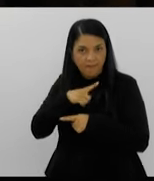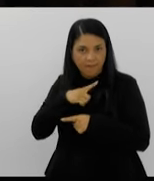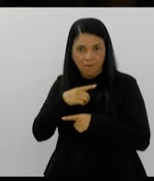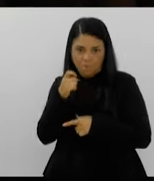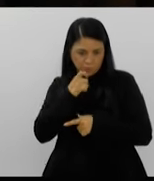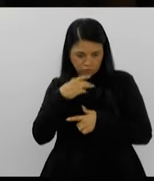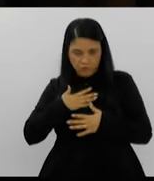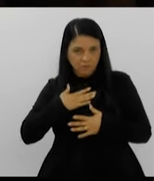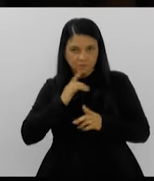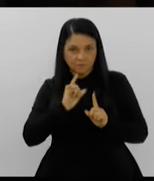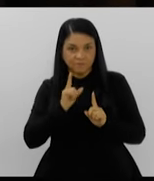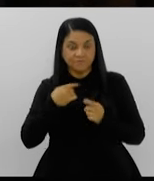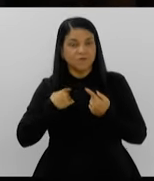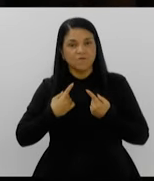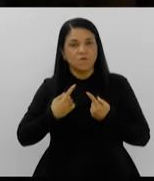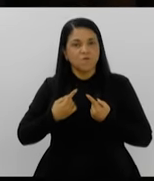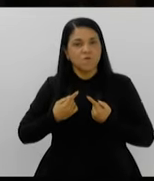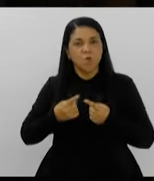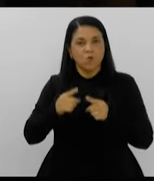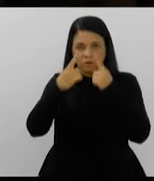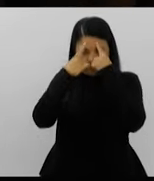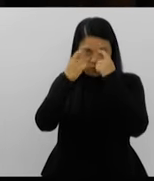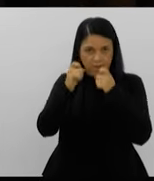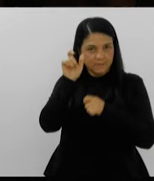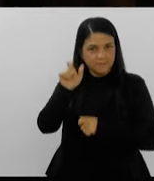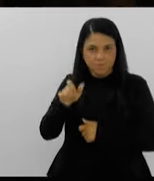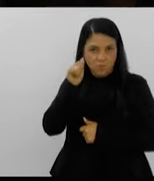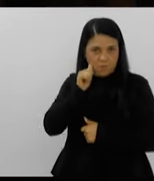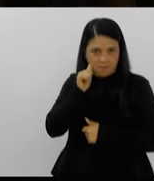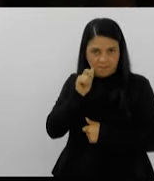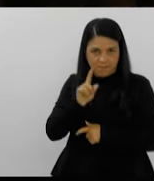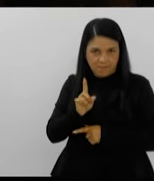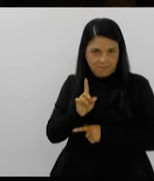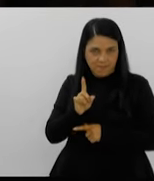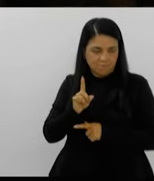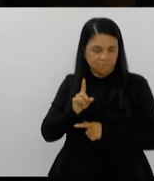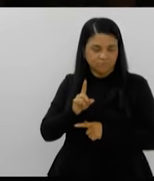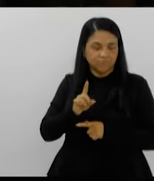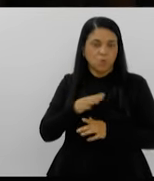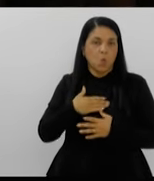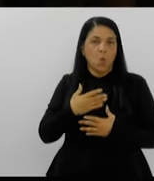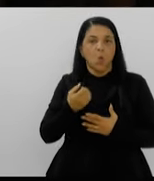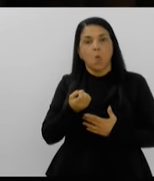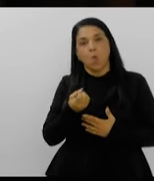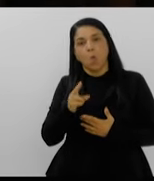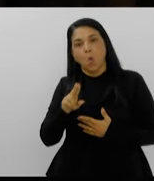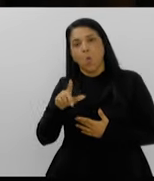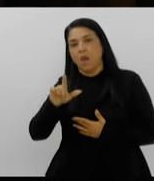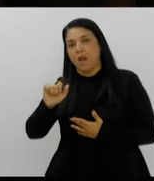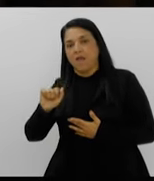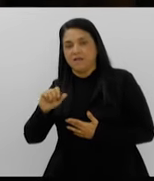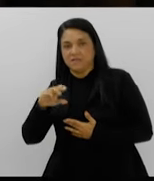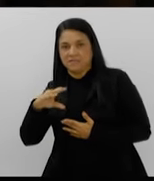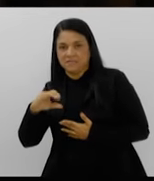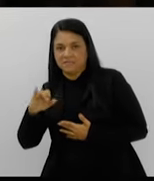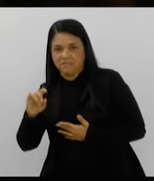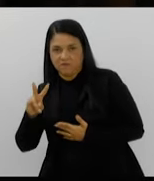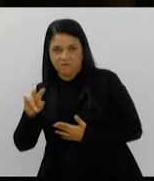por conta de violência contra a mulher, não foi por conta de mais um caso de luxúria, de lascívia,